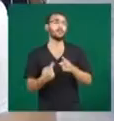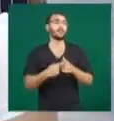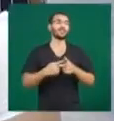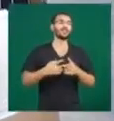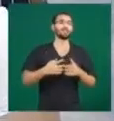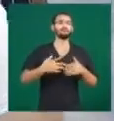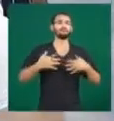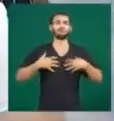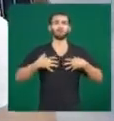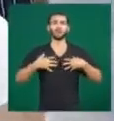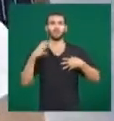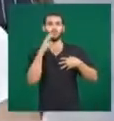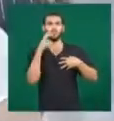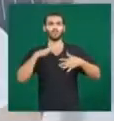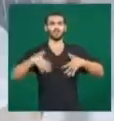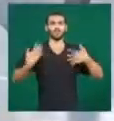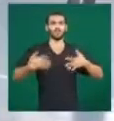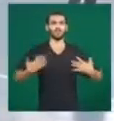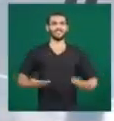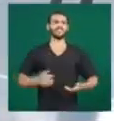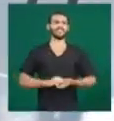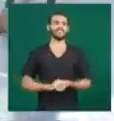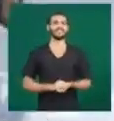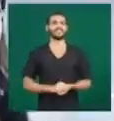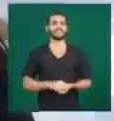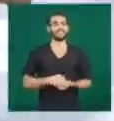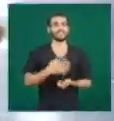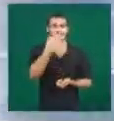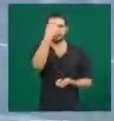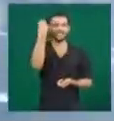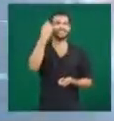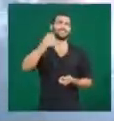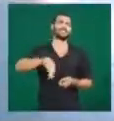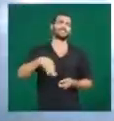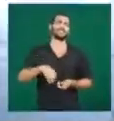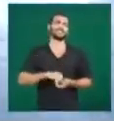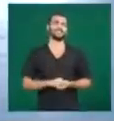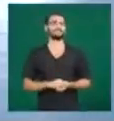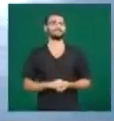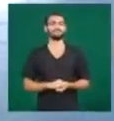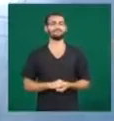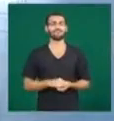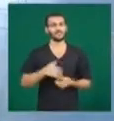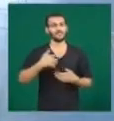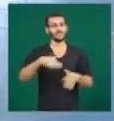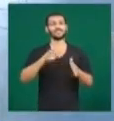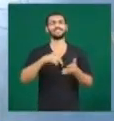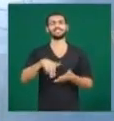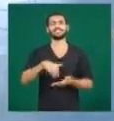acaba aquecendo e aí você esquece a dor. Se joga, né? Se joga, exatamente.